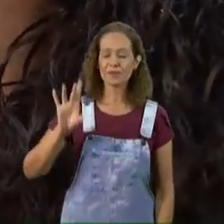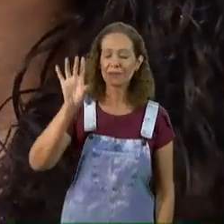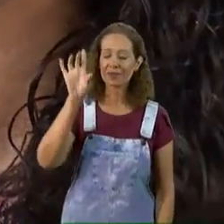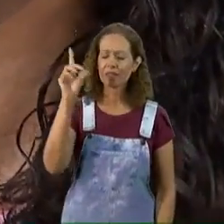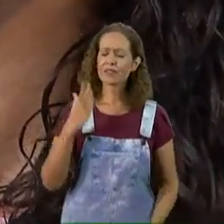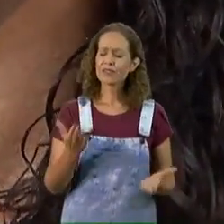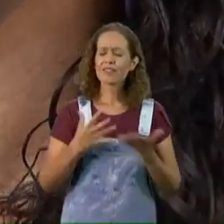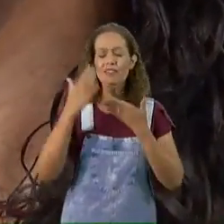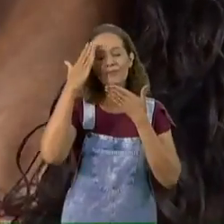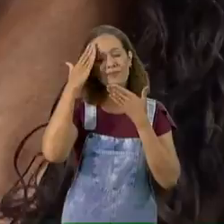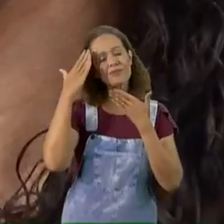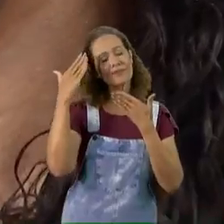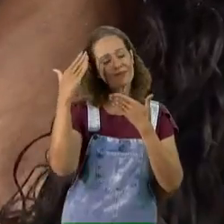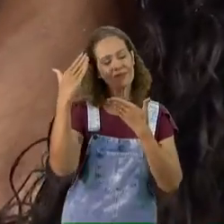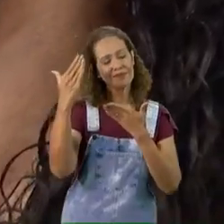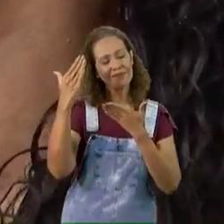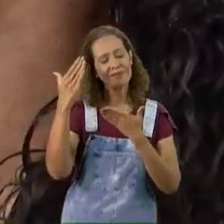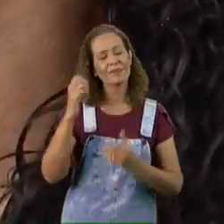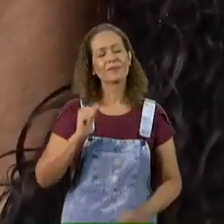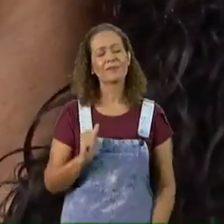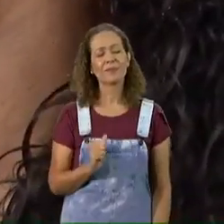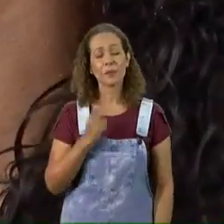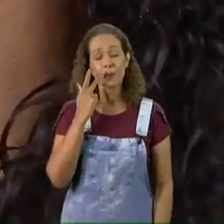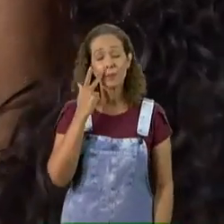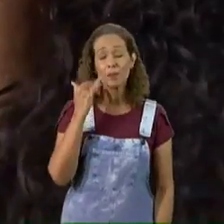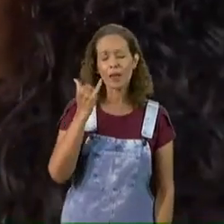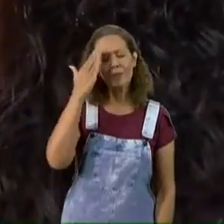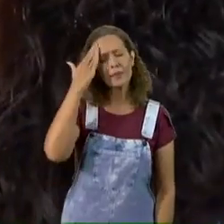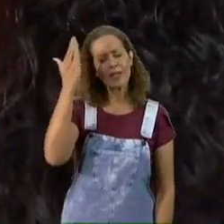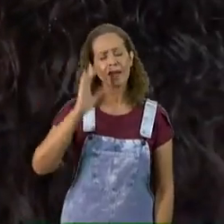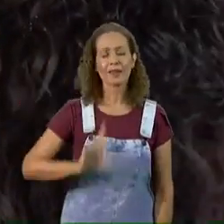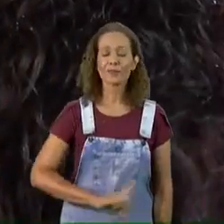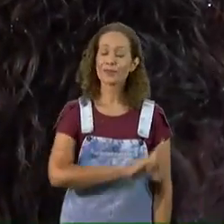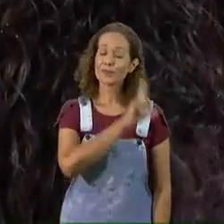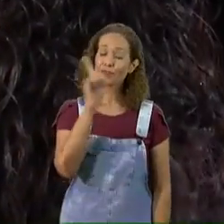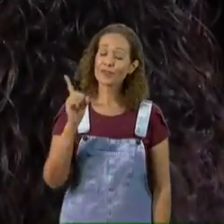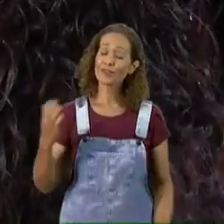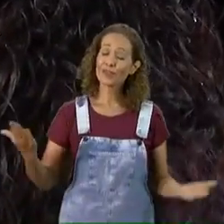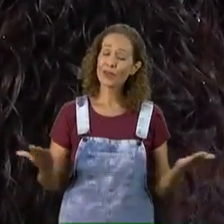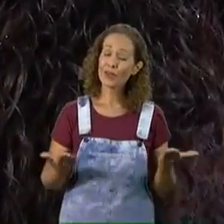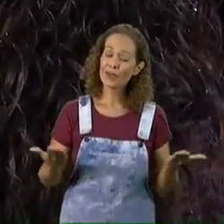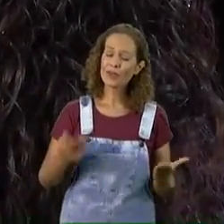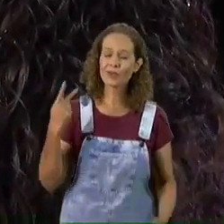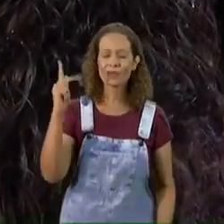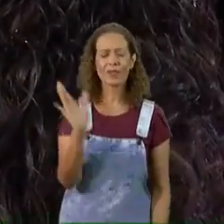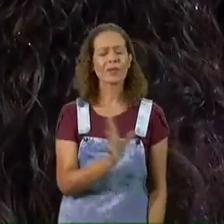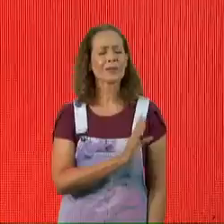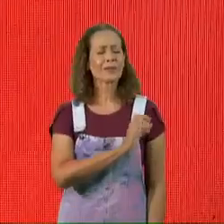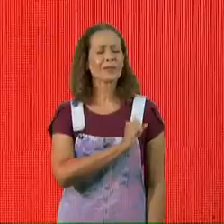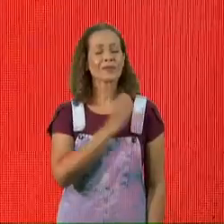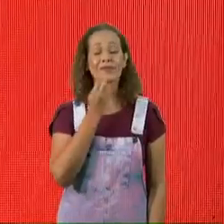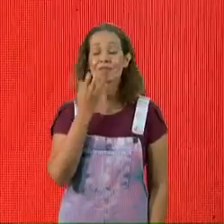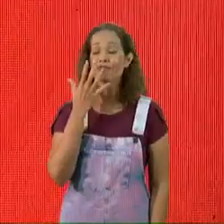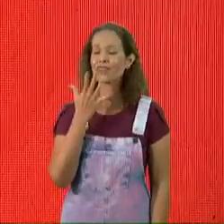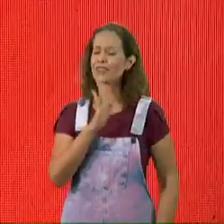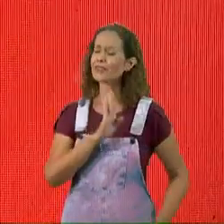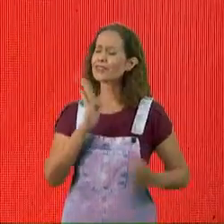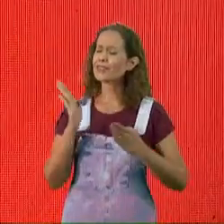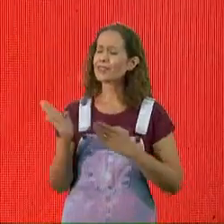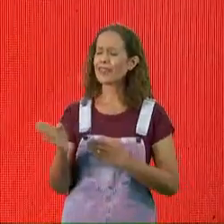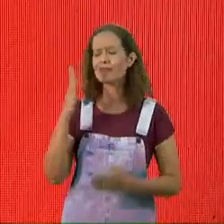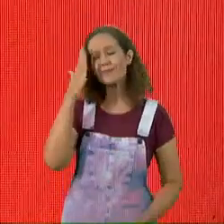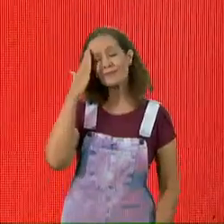ó Pai, te agradecer. Obrigado, Pai, por mais um dia. Obrigado pelo teu amor, pela tua bondade, pela tua